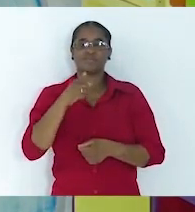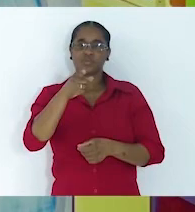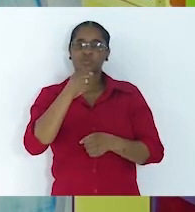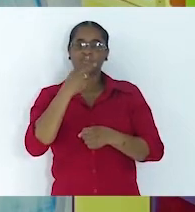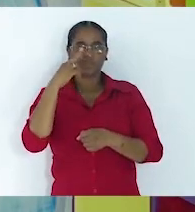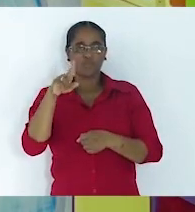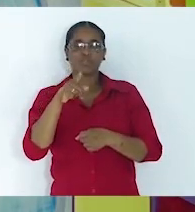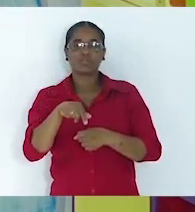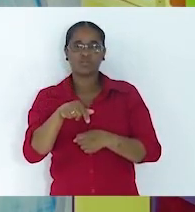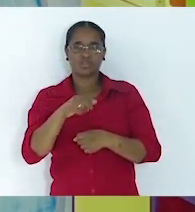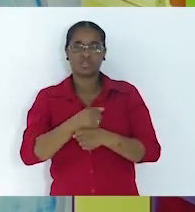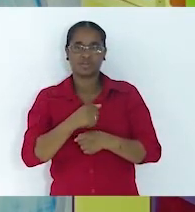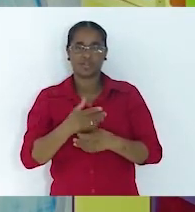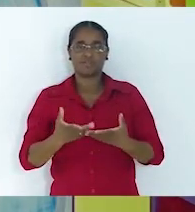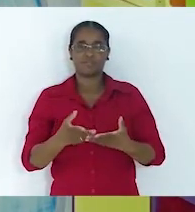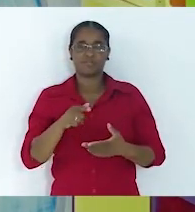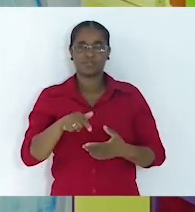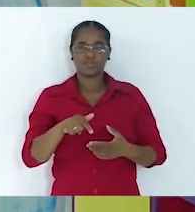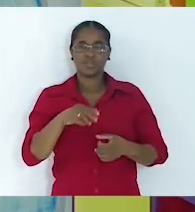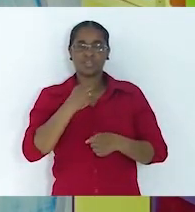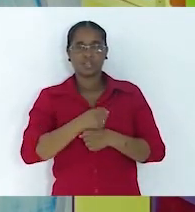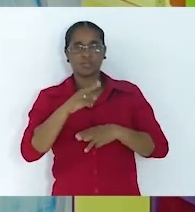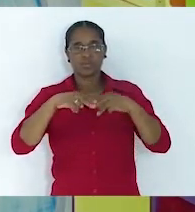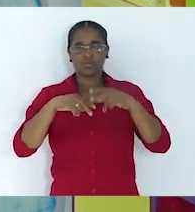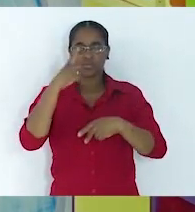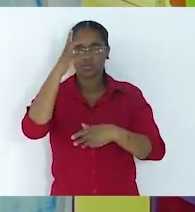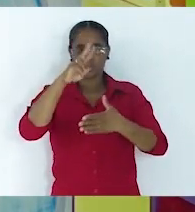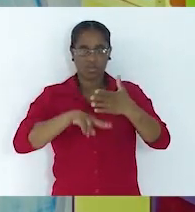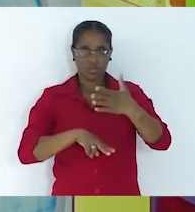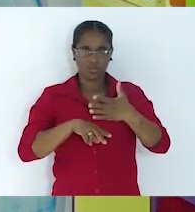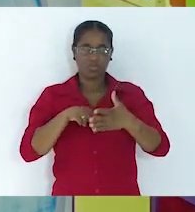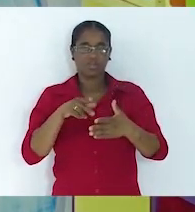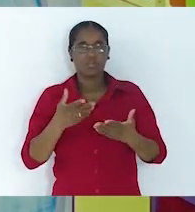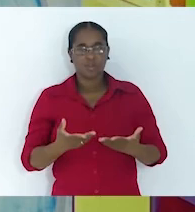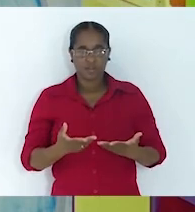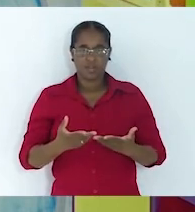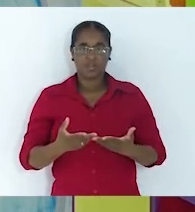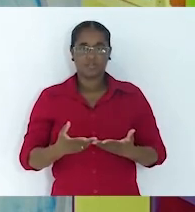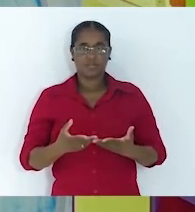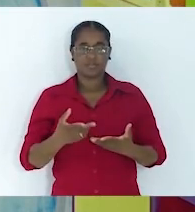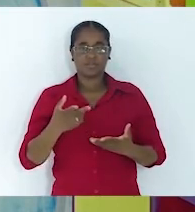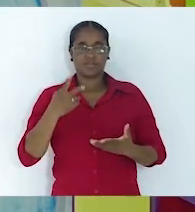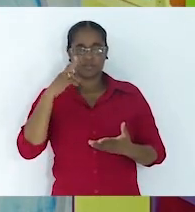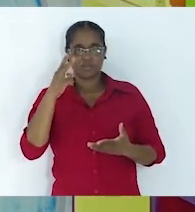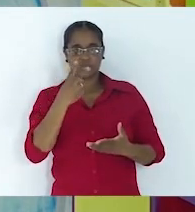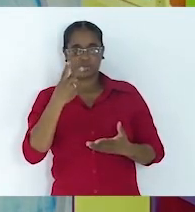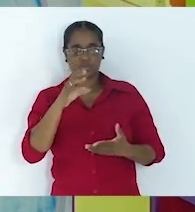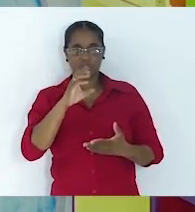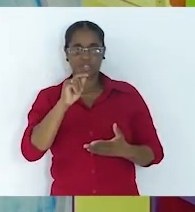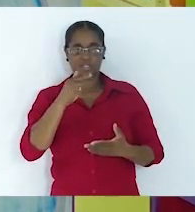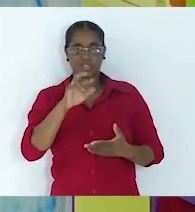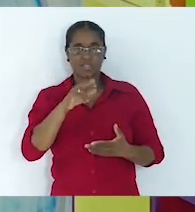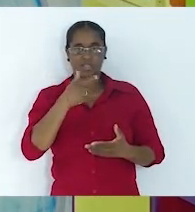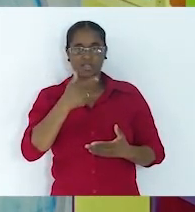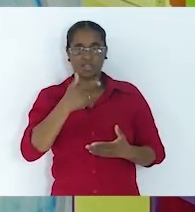hoje? Vimos, para a construção de um texto, tal qual viste os dois excertos na aula